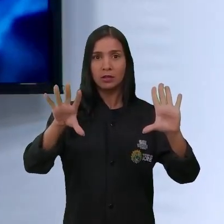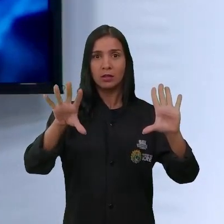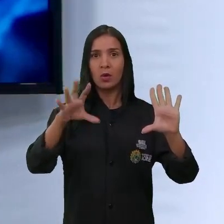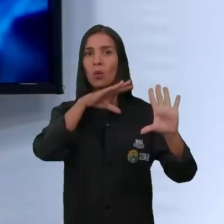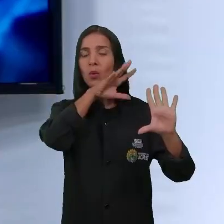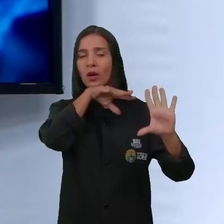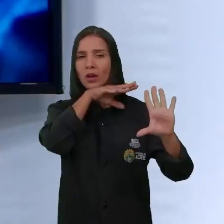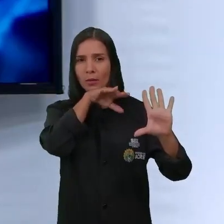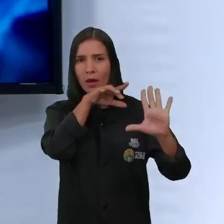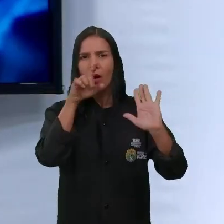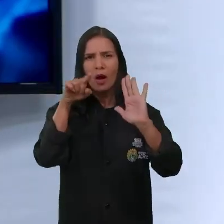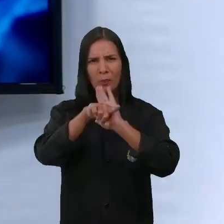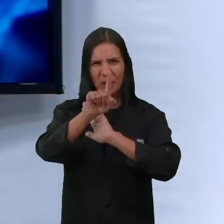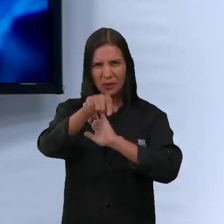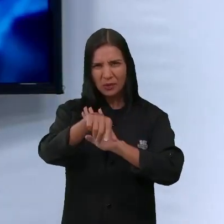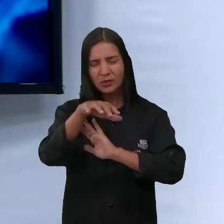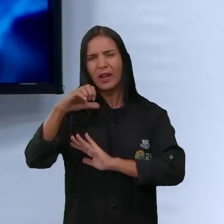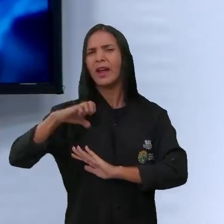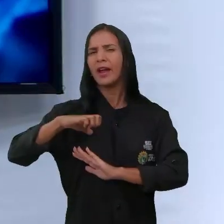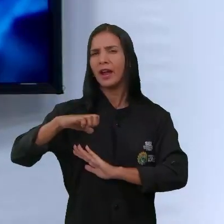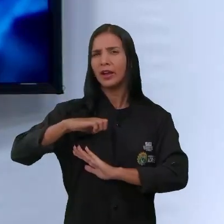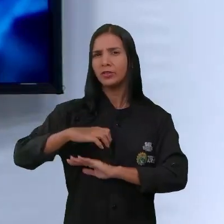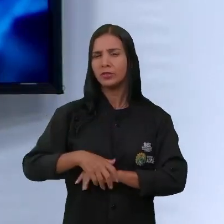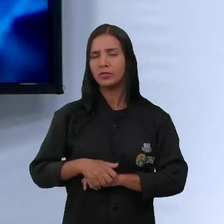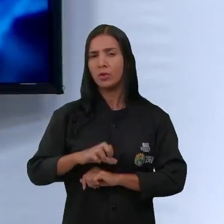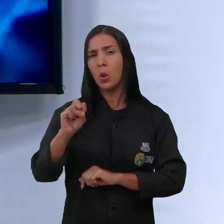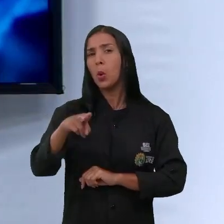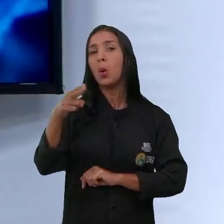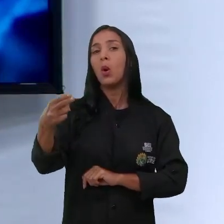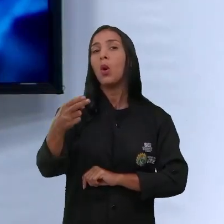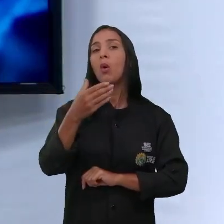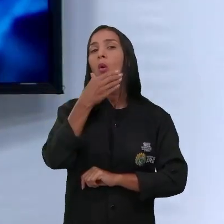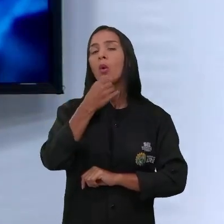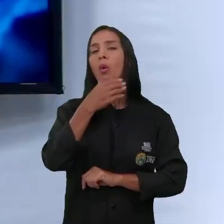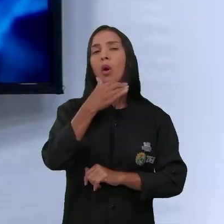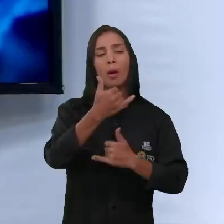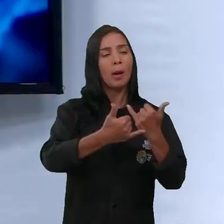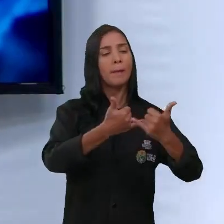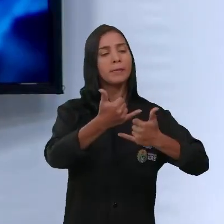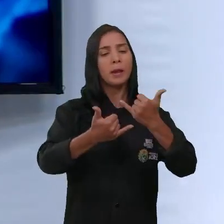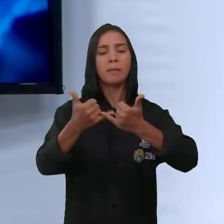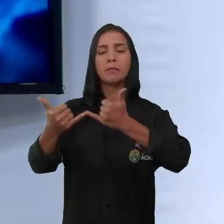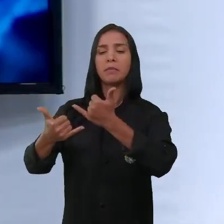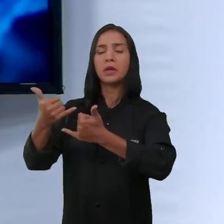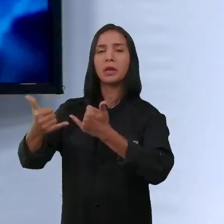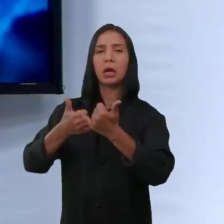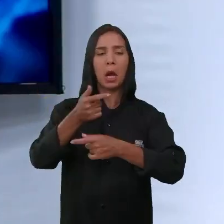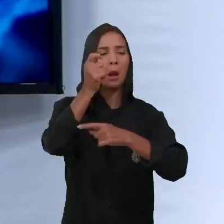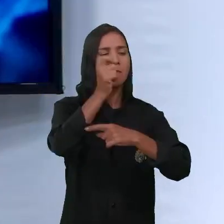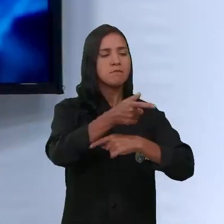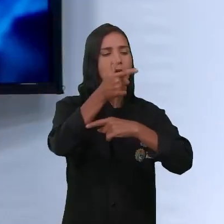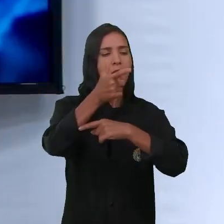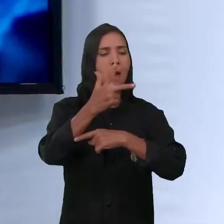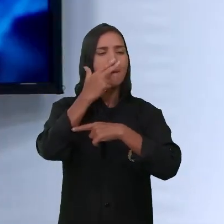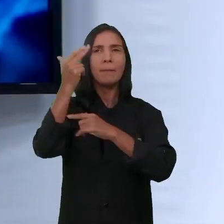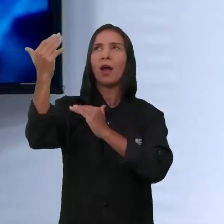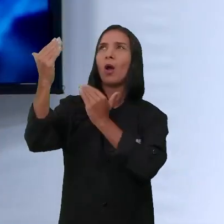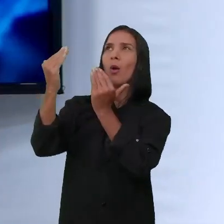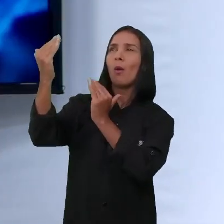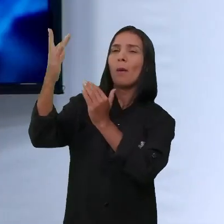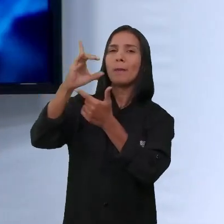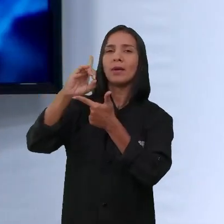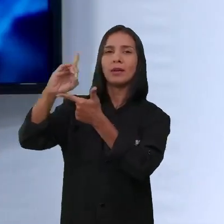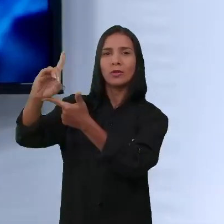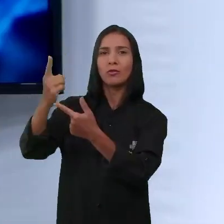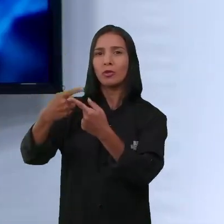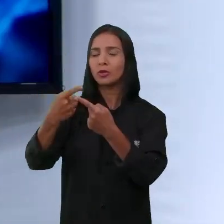ético? Será que o homem está brincando de Deus, de Criador agora, levando em consideração